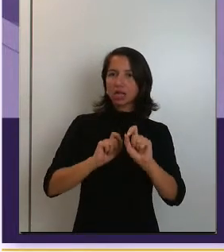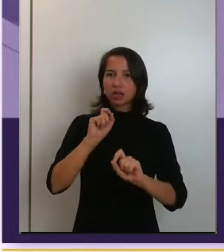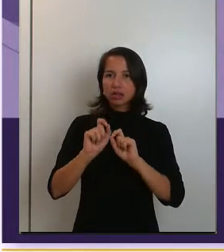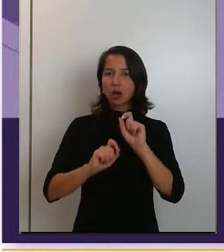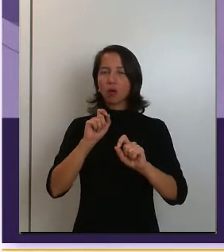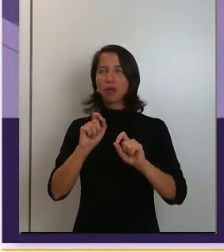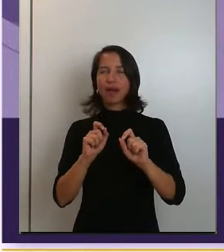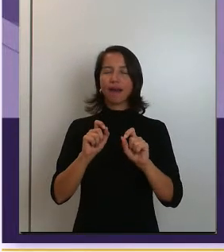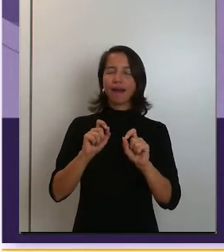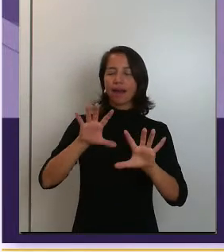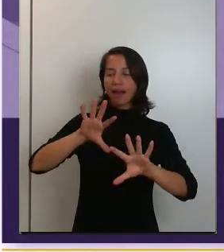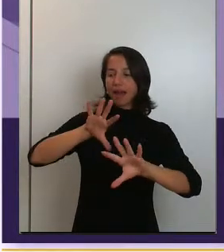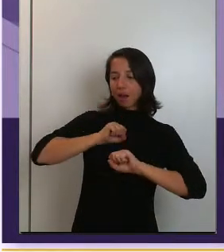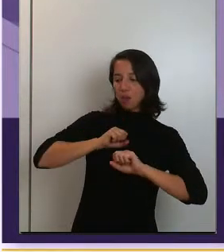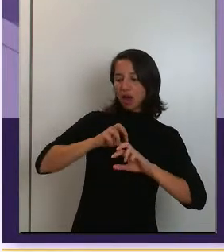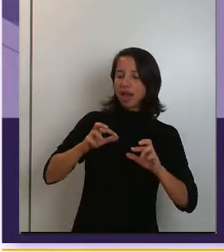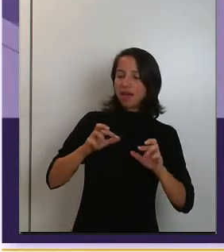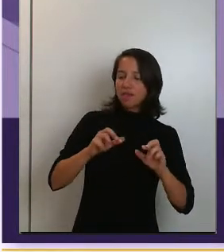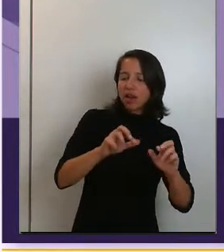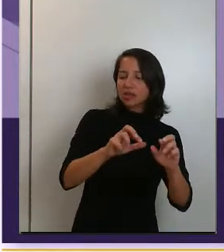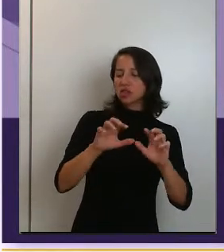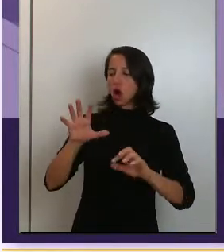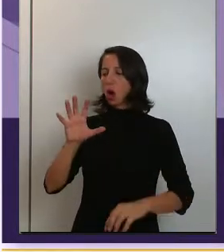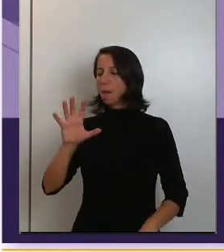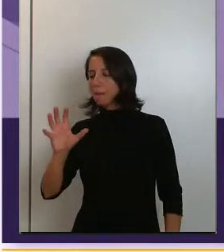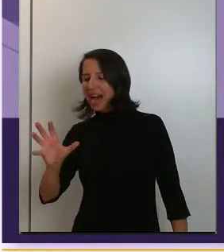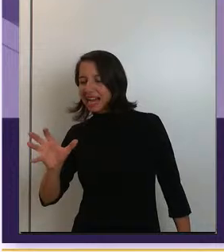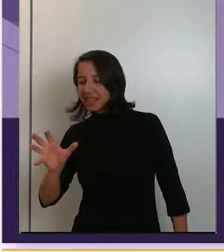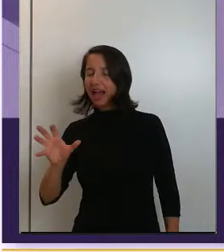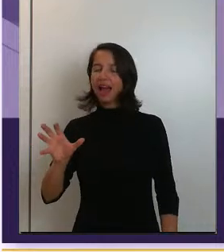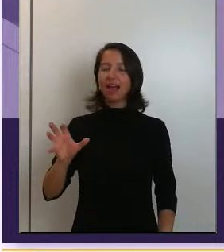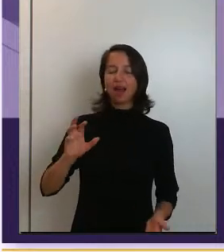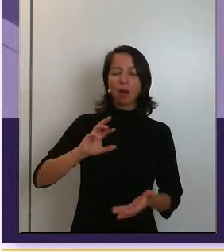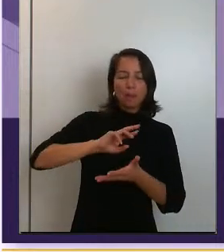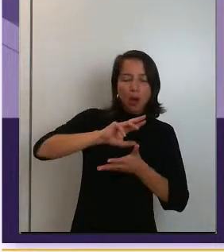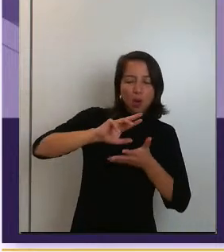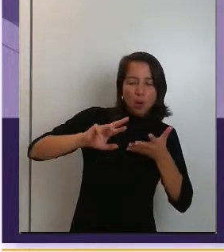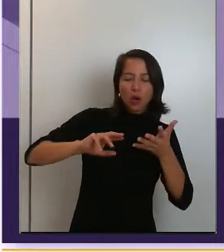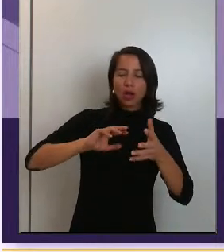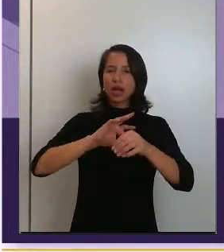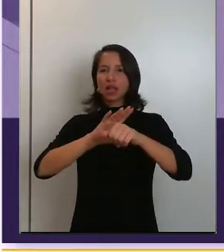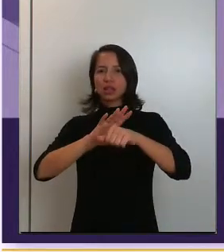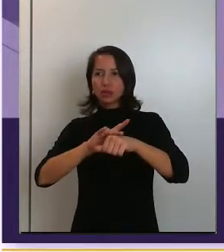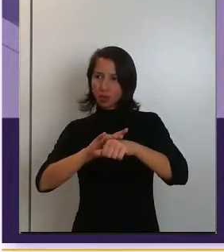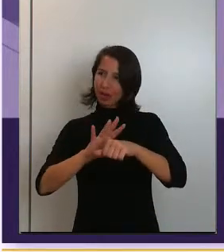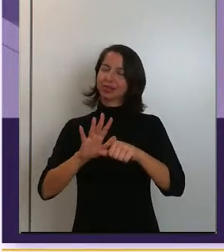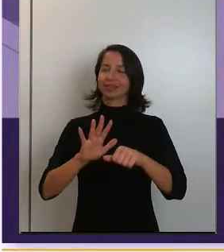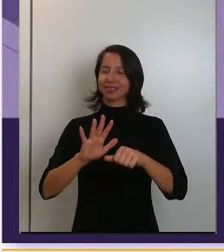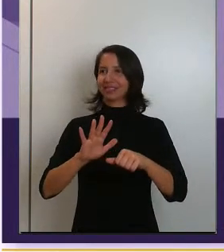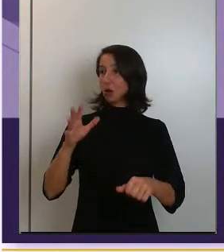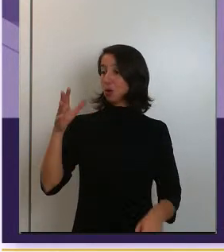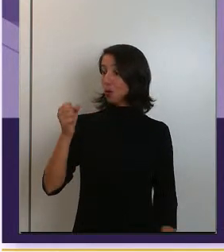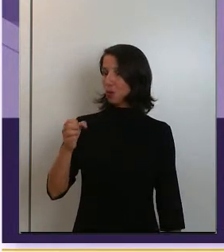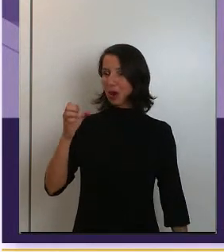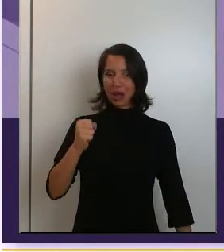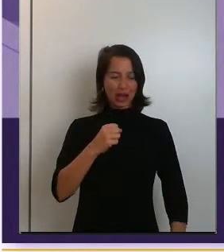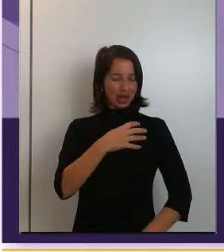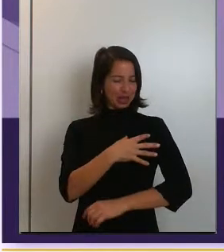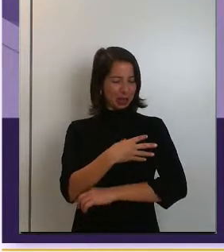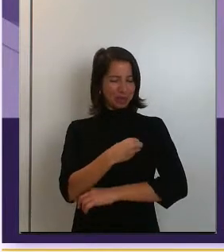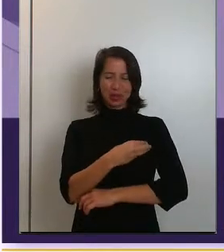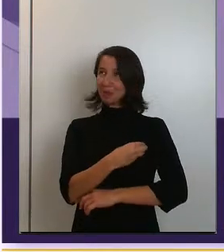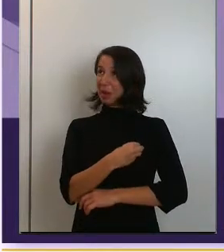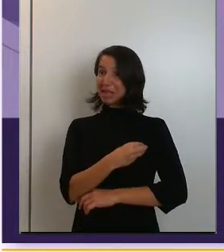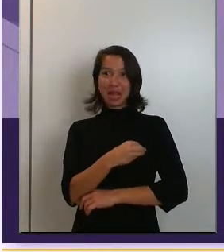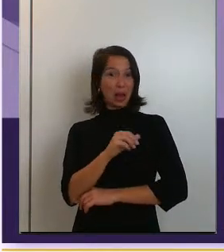a infecções, enfim, temos aí um conjunto de... Não tem como dizer o aleitamento materno. Tem uma frase que eu